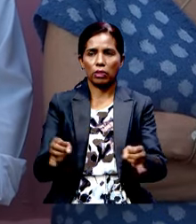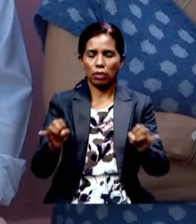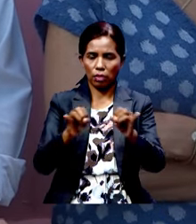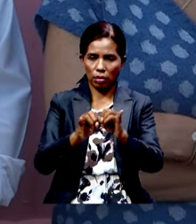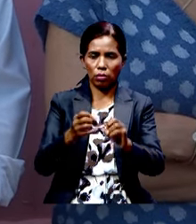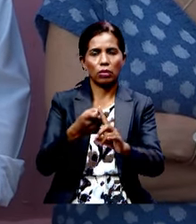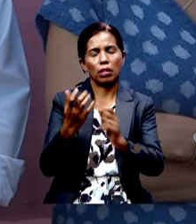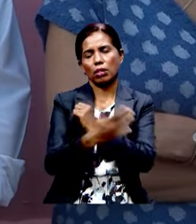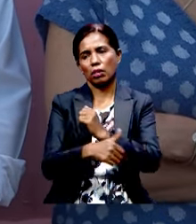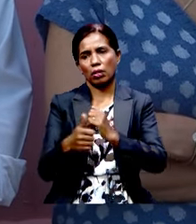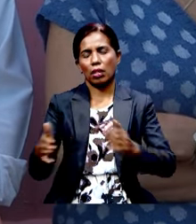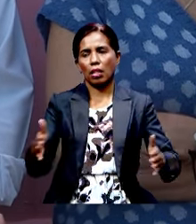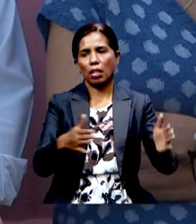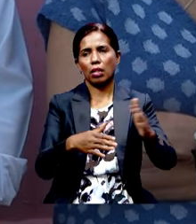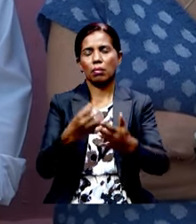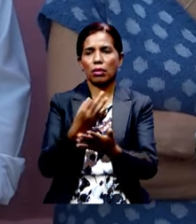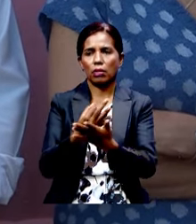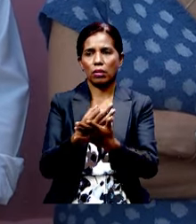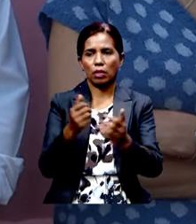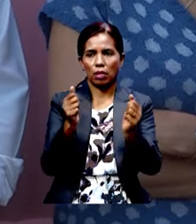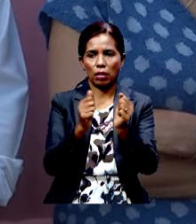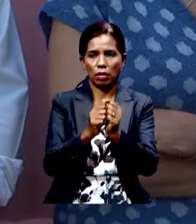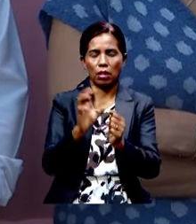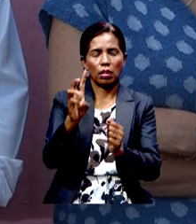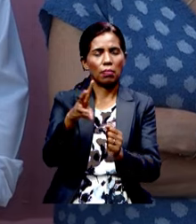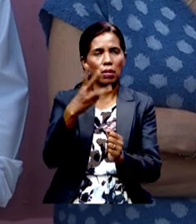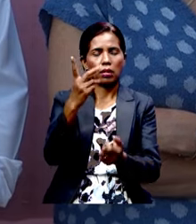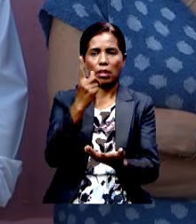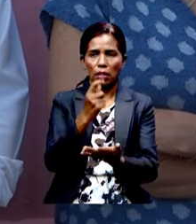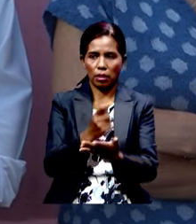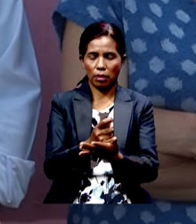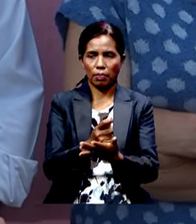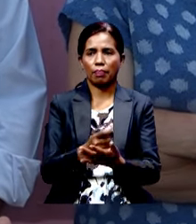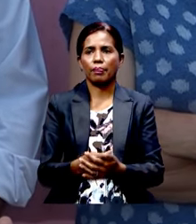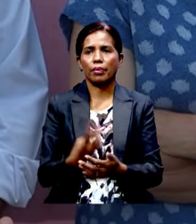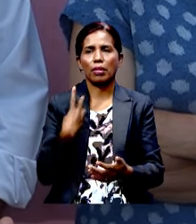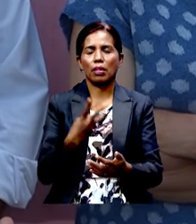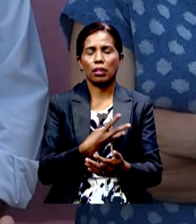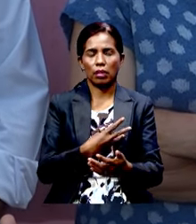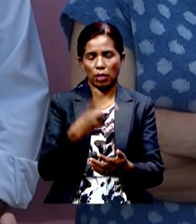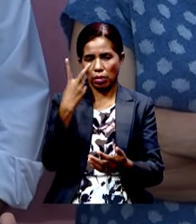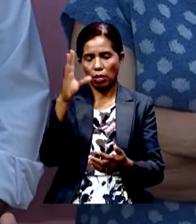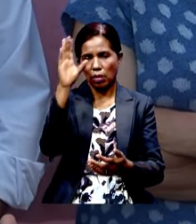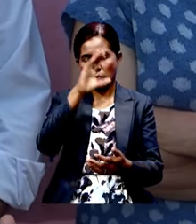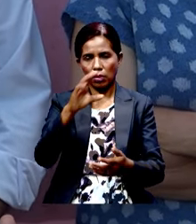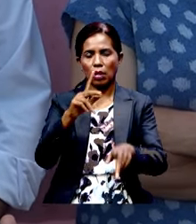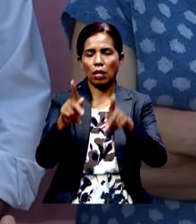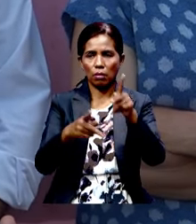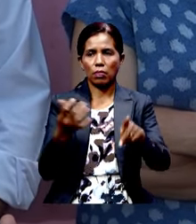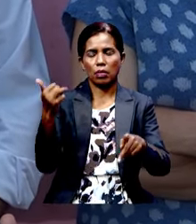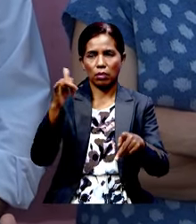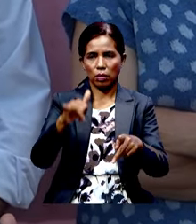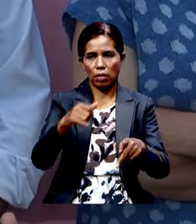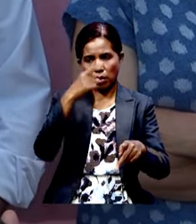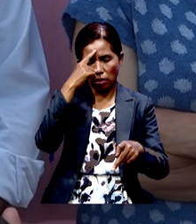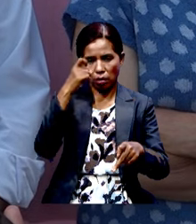local, halibur fundo ho total 16 mil e tal. 16 mil e tal, survei, identifica uma sira nebe mak tamba